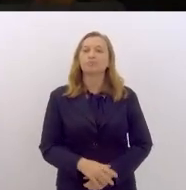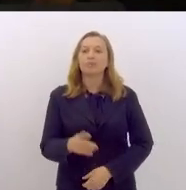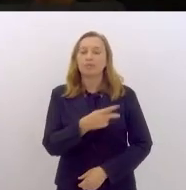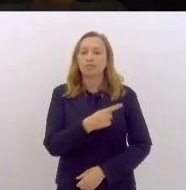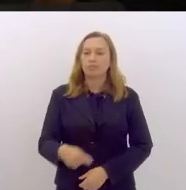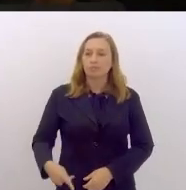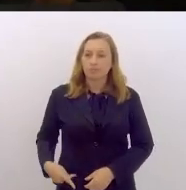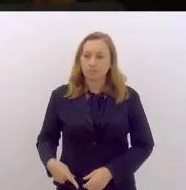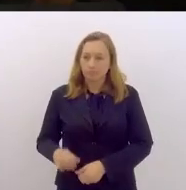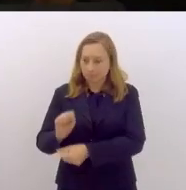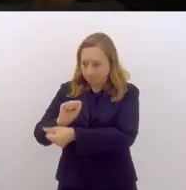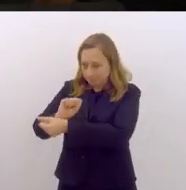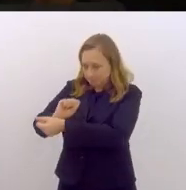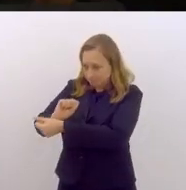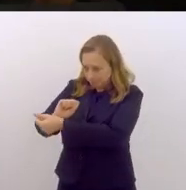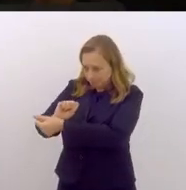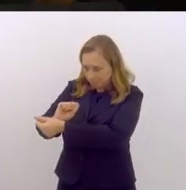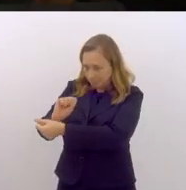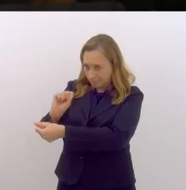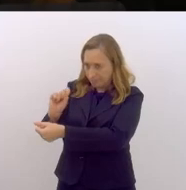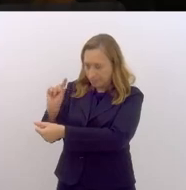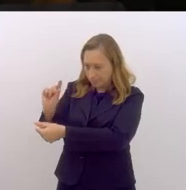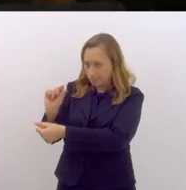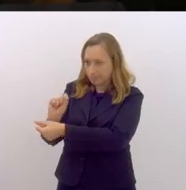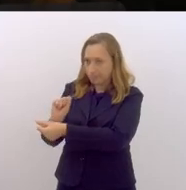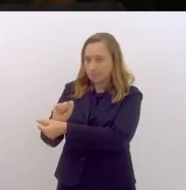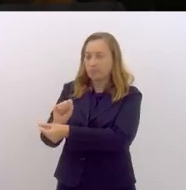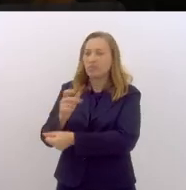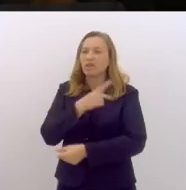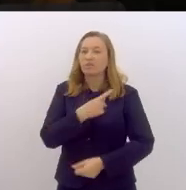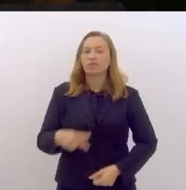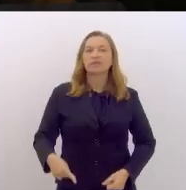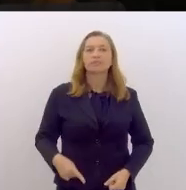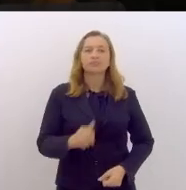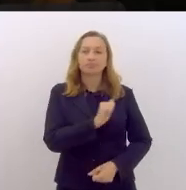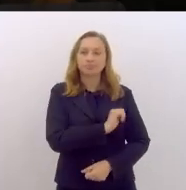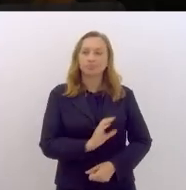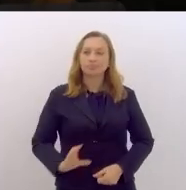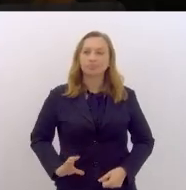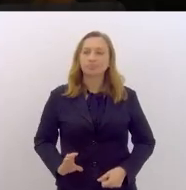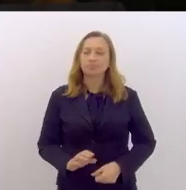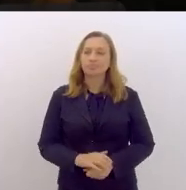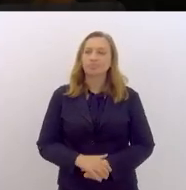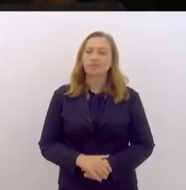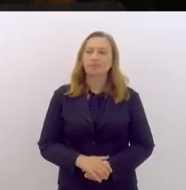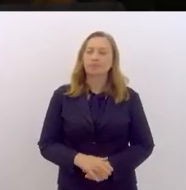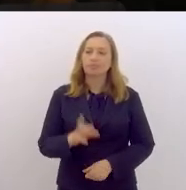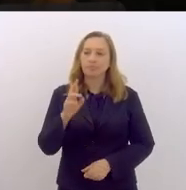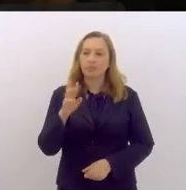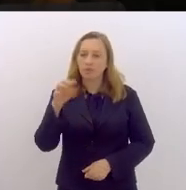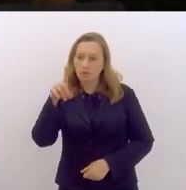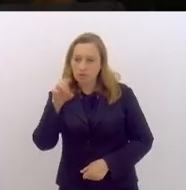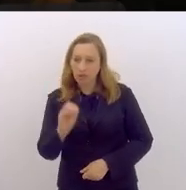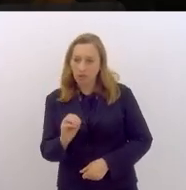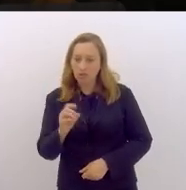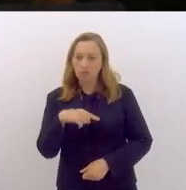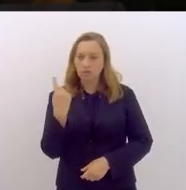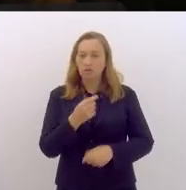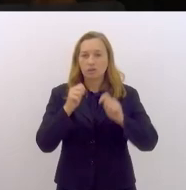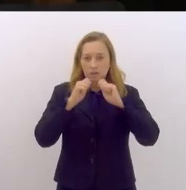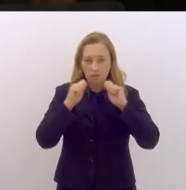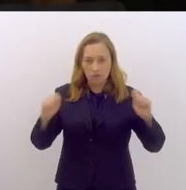Presidente, já lhe concedo, só pedir uma coisa para o presidente André. Presidente André, o Ronaldo, nosso assessor, seu